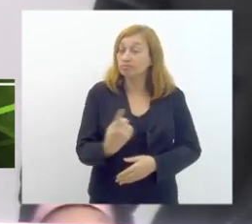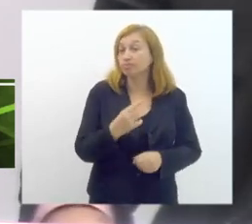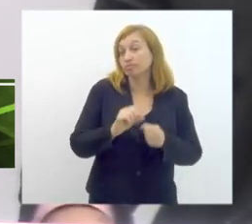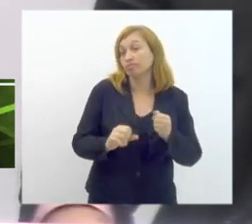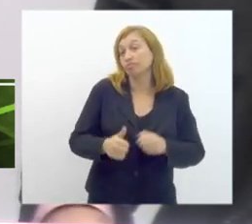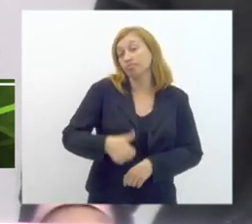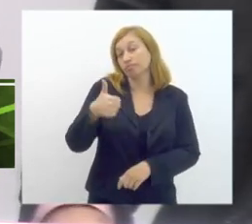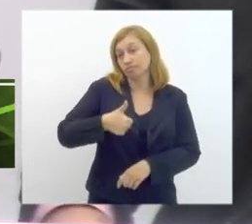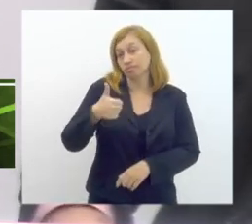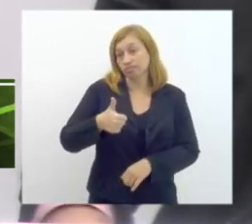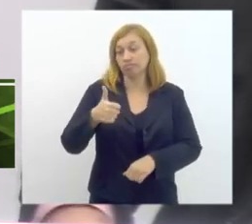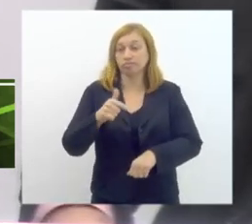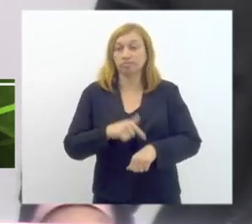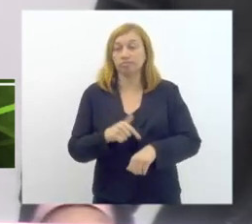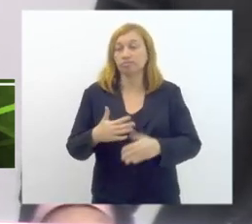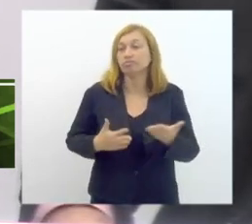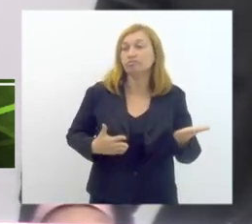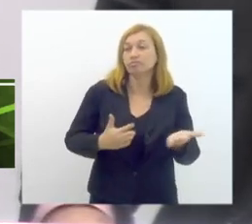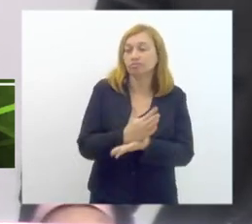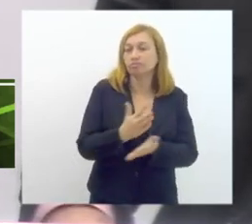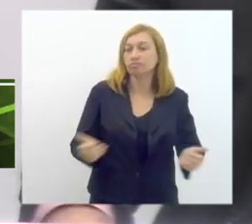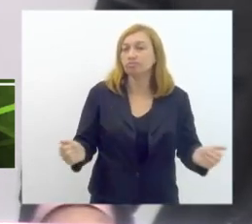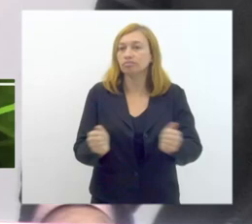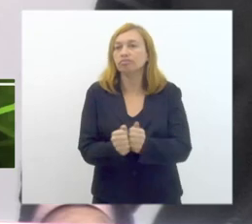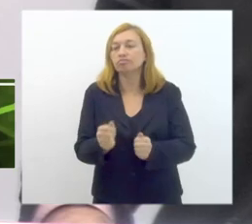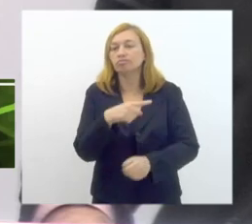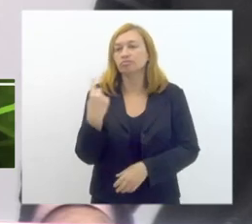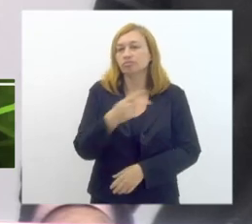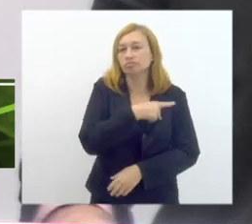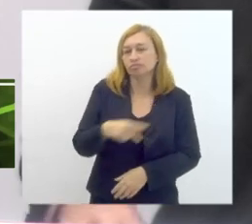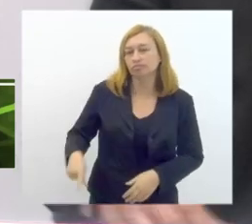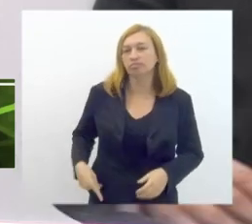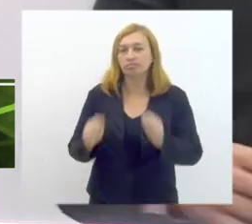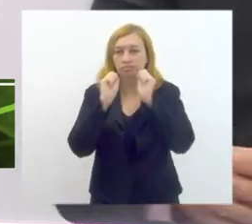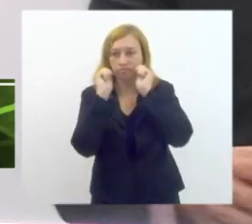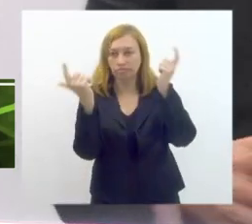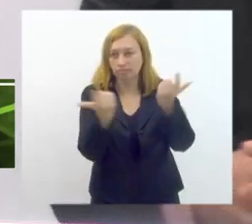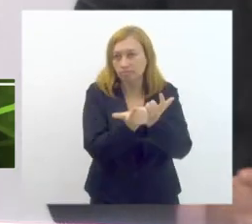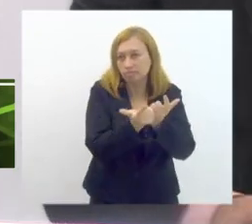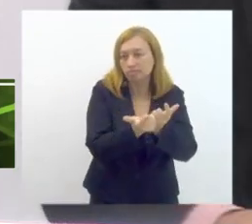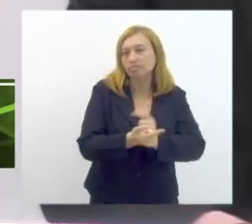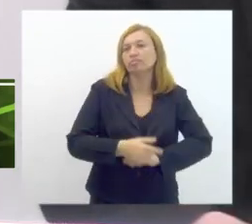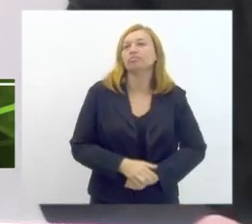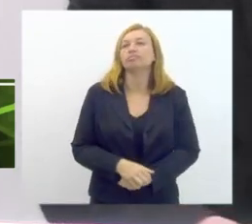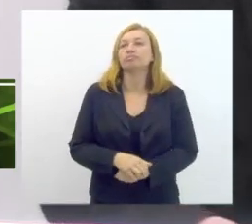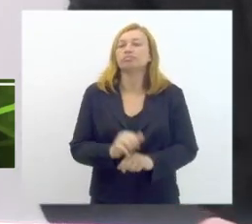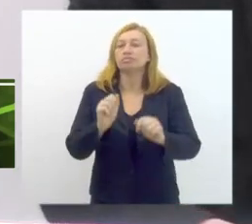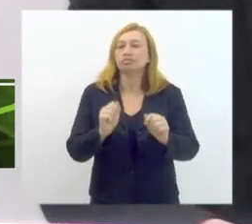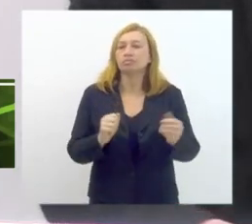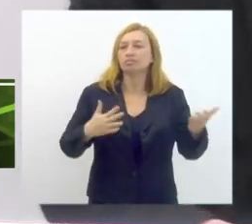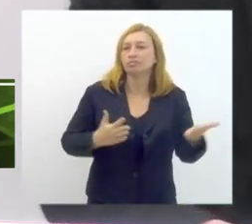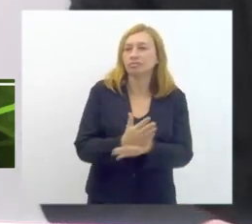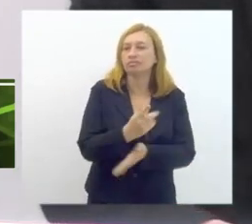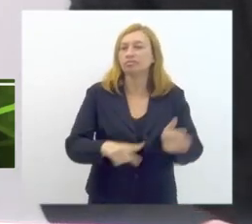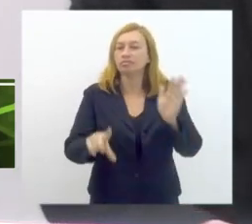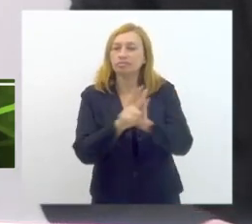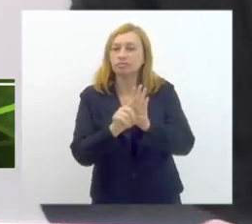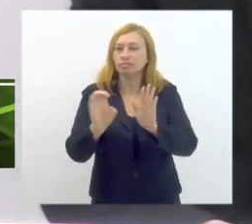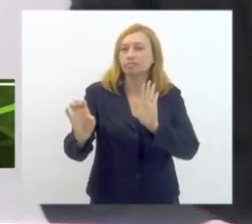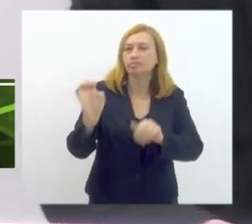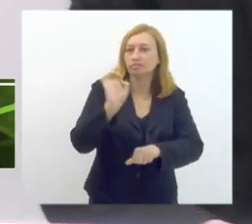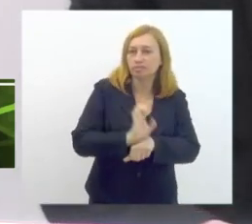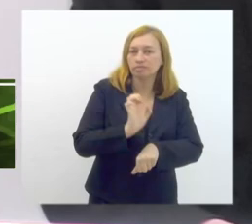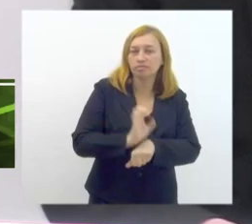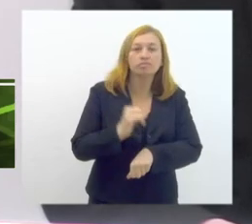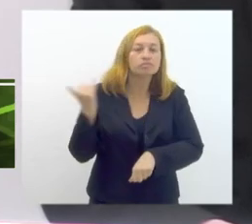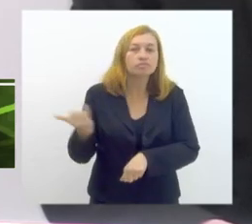primeiro passo, aprovação junto com o nosso presidente da Casa, André Siciliano. Aprovamos uma lei estadual